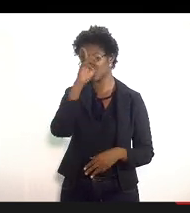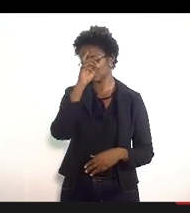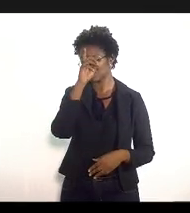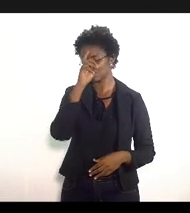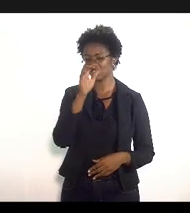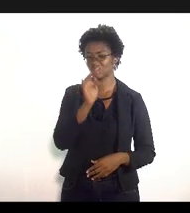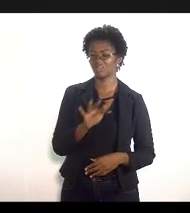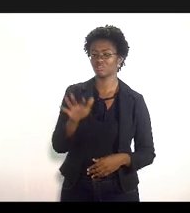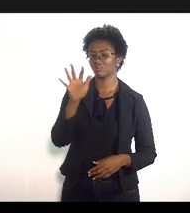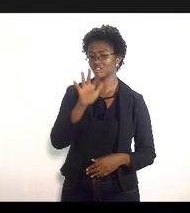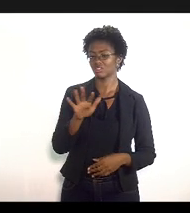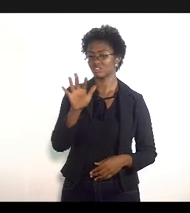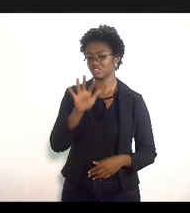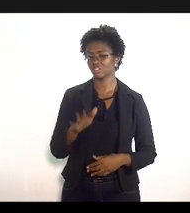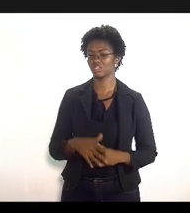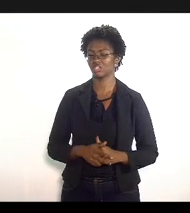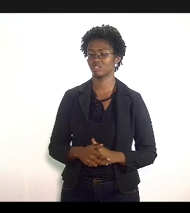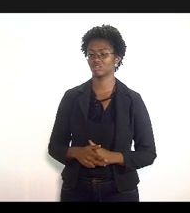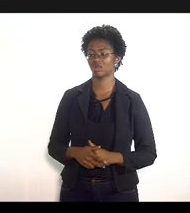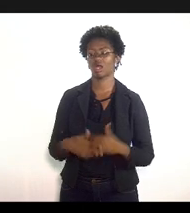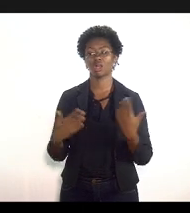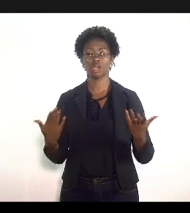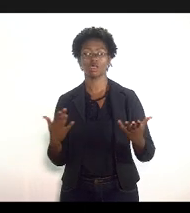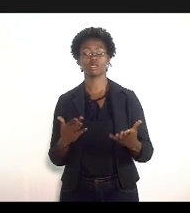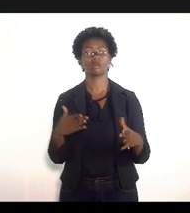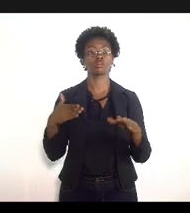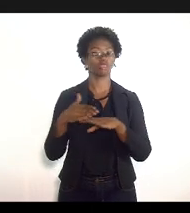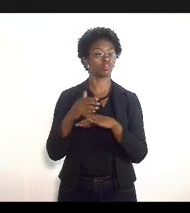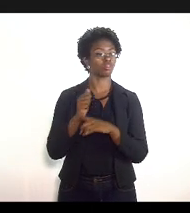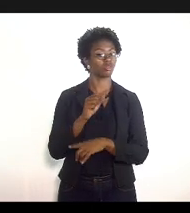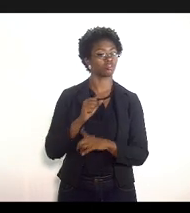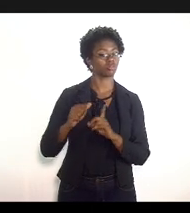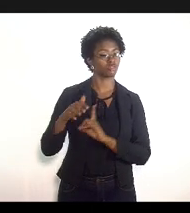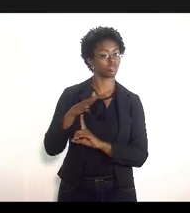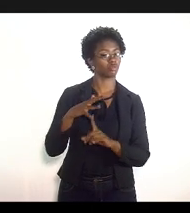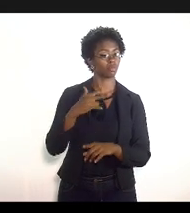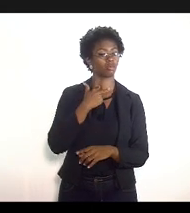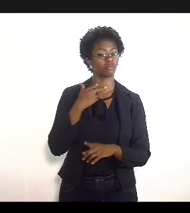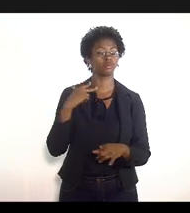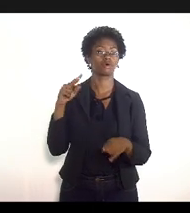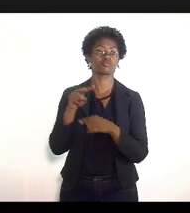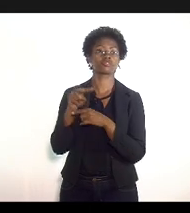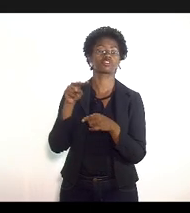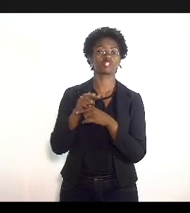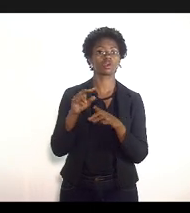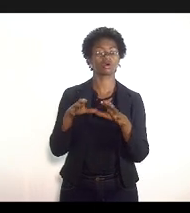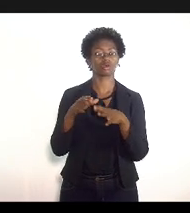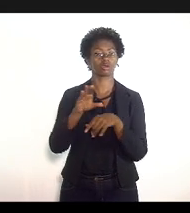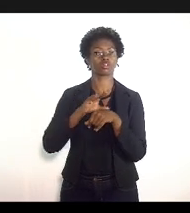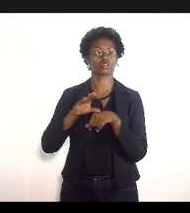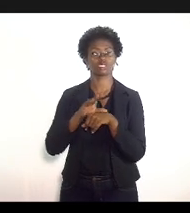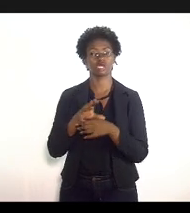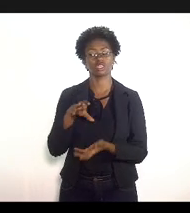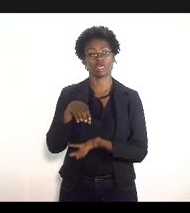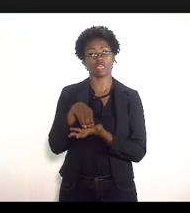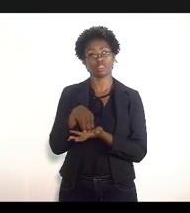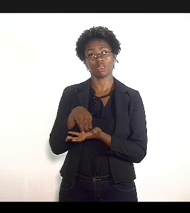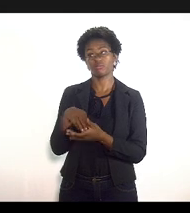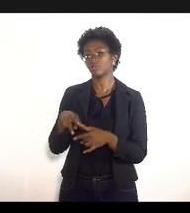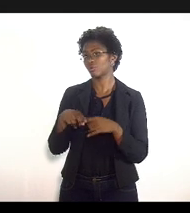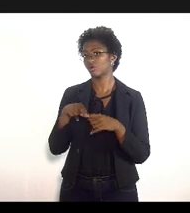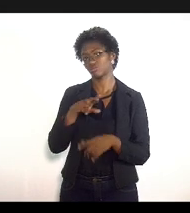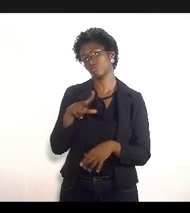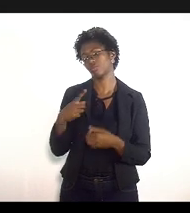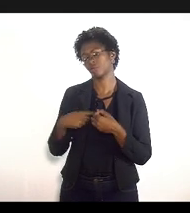tá? Agora é o controle social. Porque eles não podem ser fiscalizados pelo Conselho da Capital, porque eles não